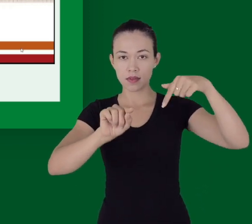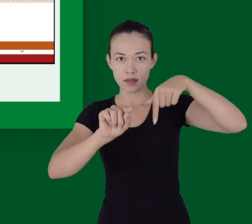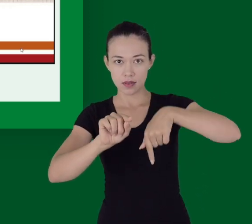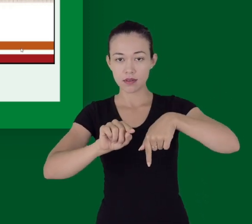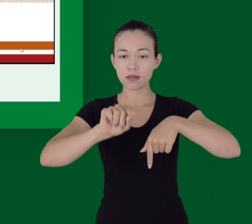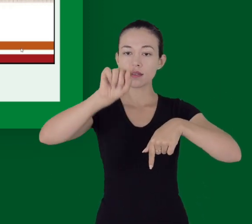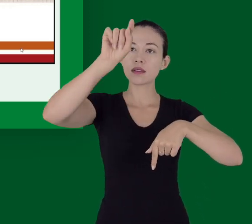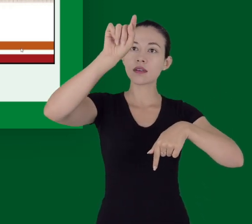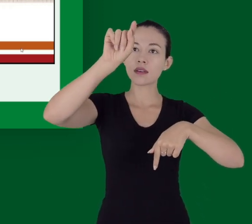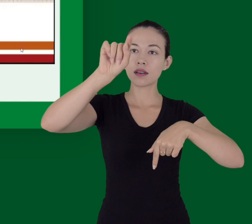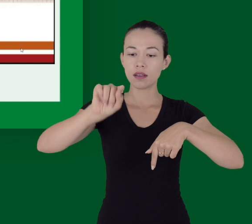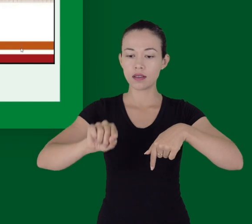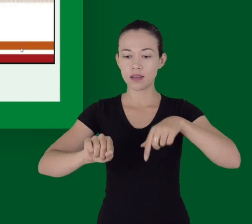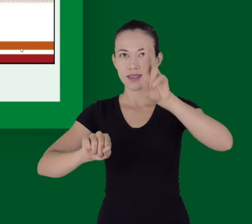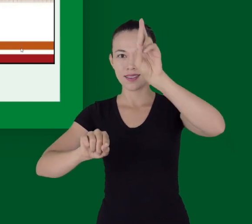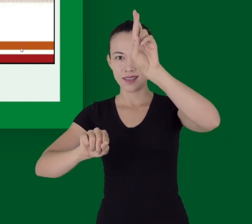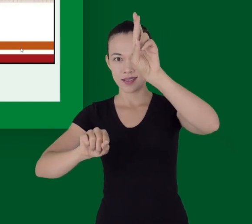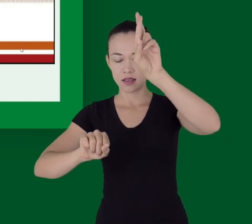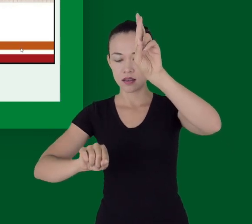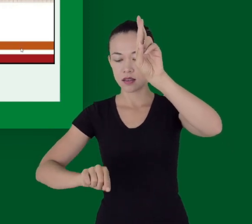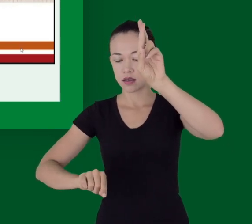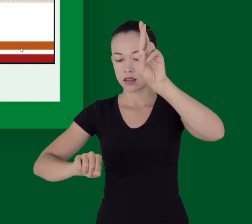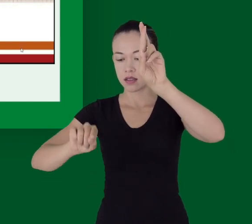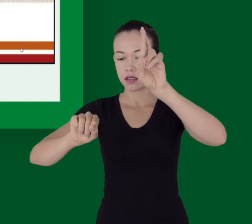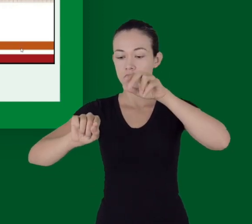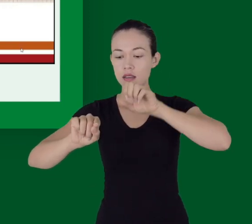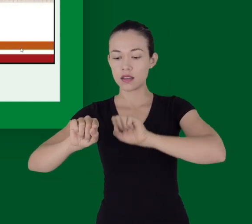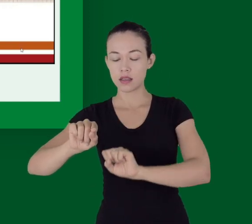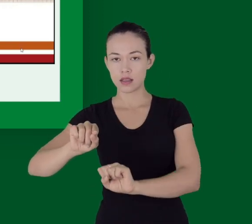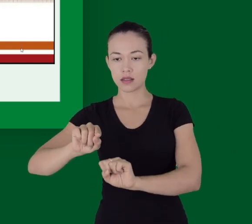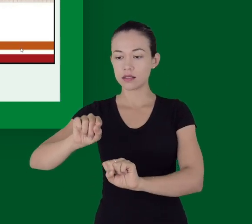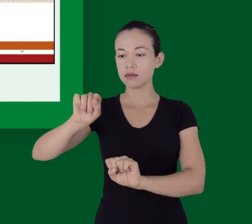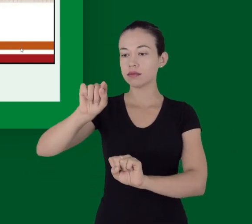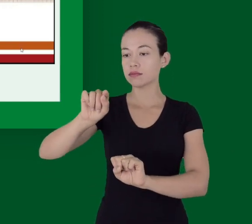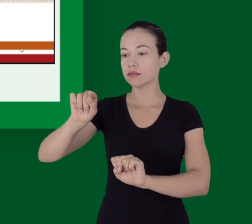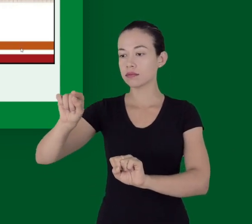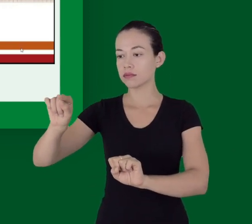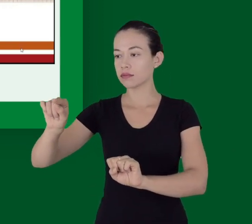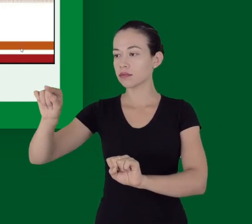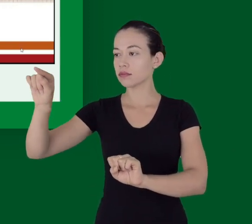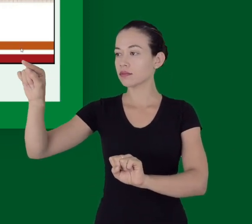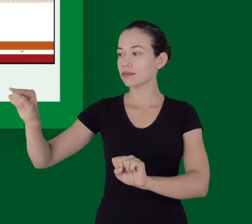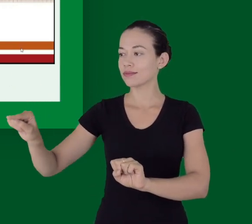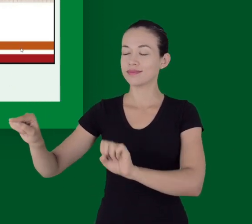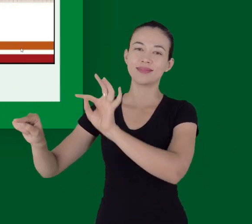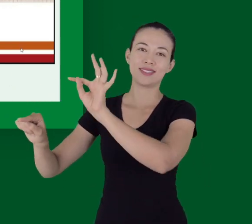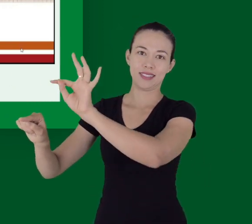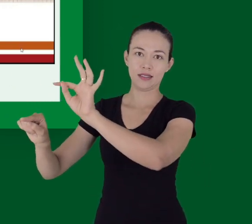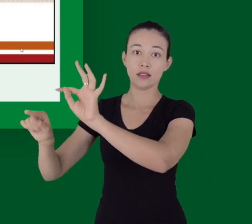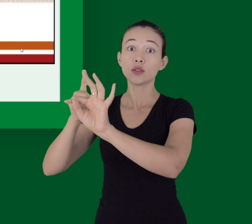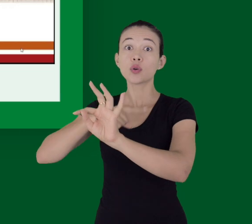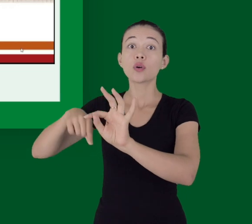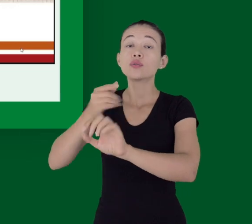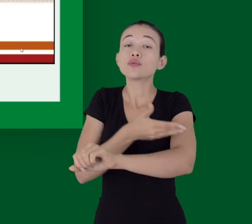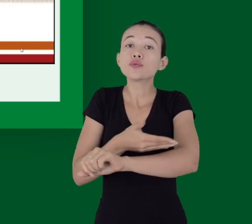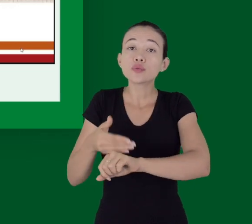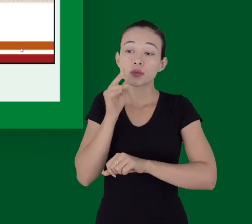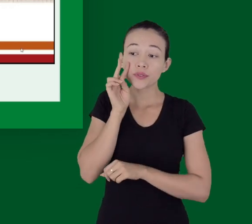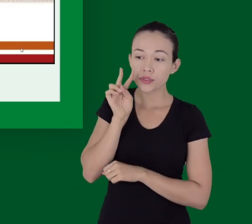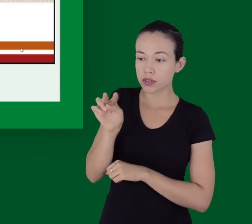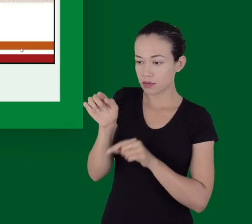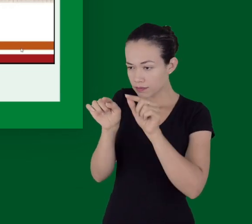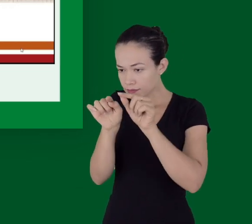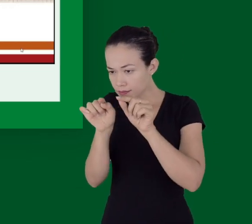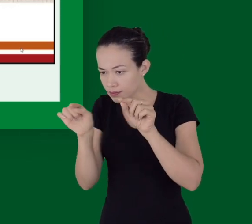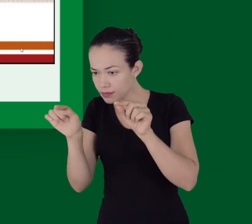o ST, que seria a onda depois do QRS, que é essa onda que